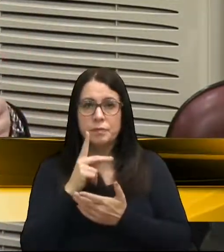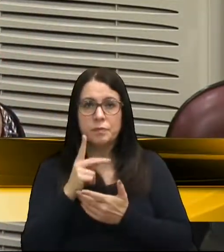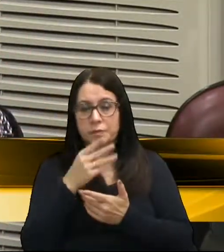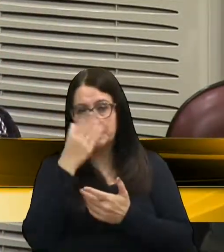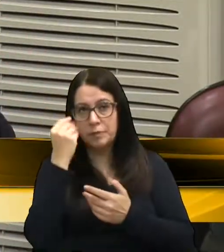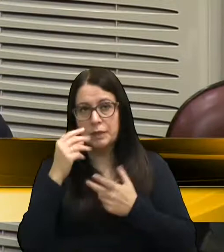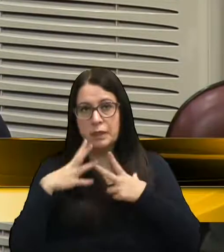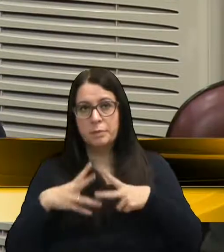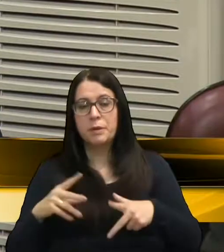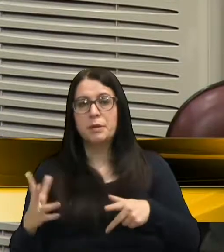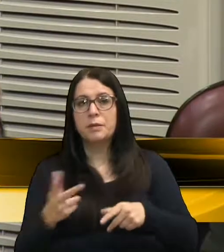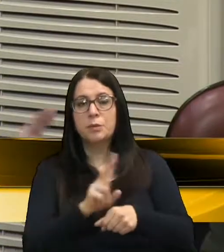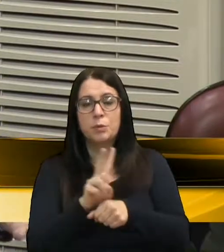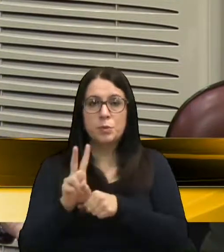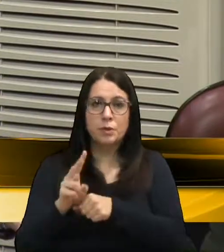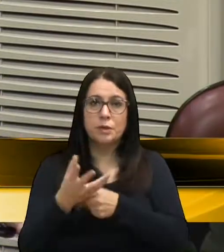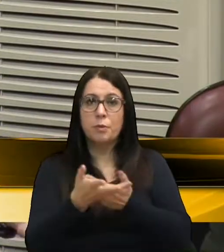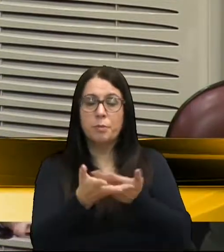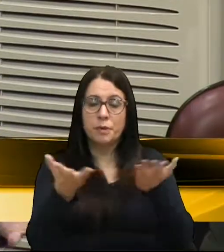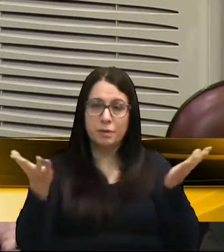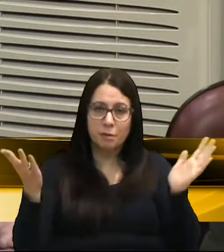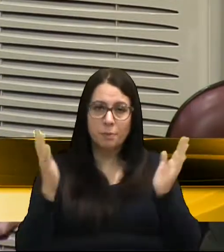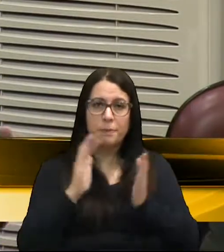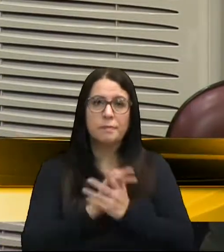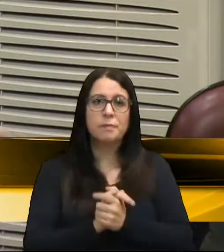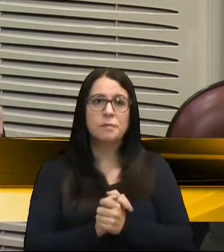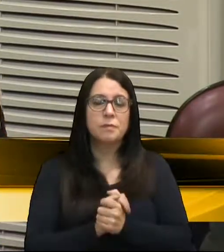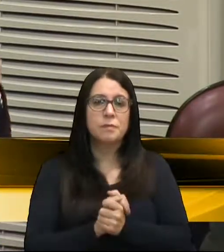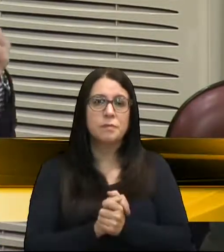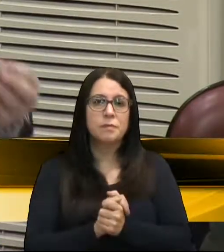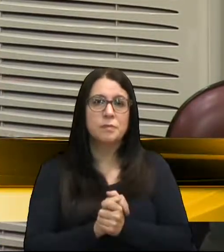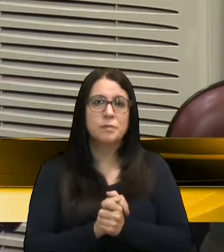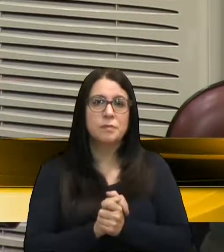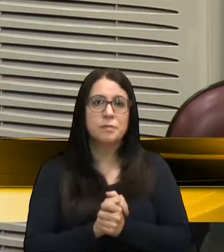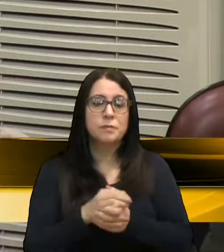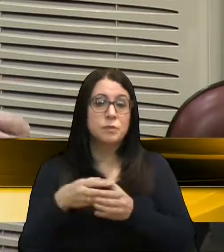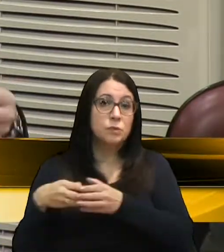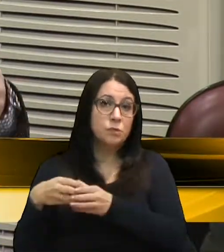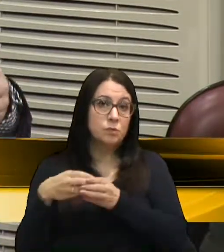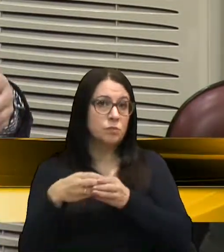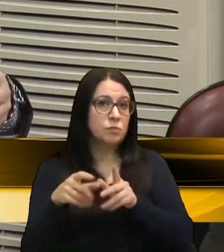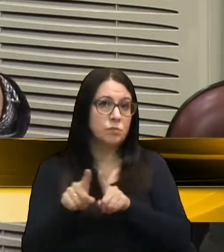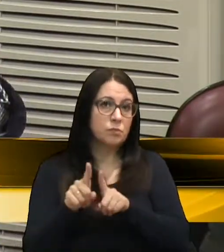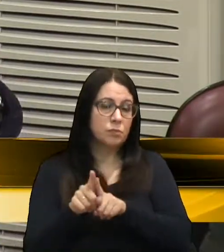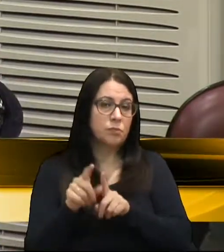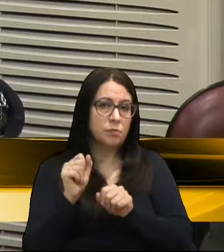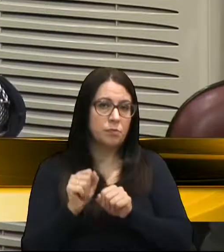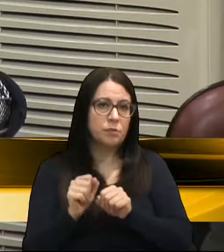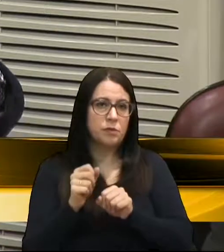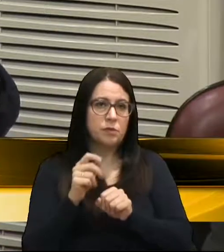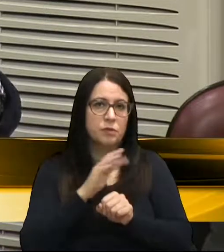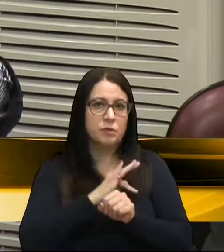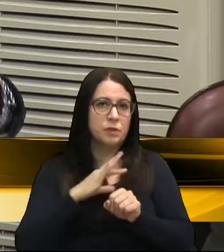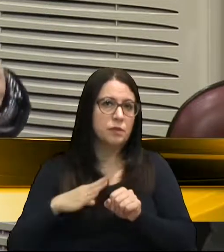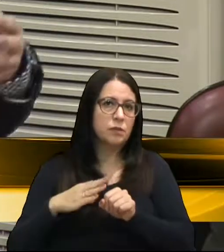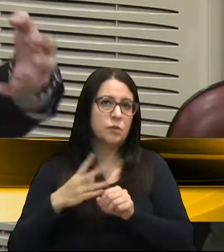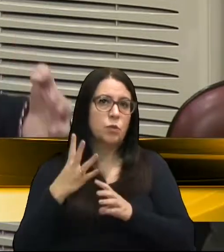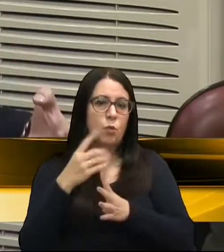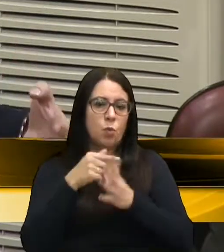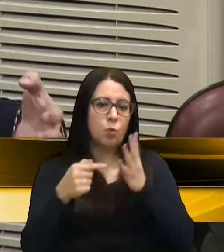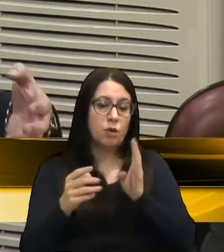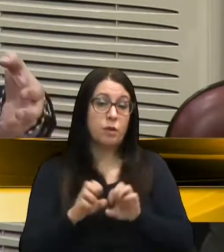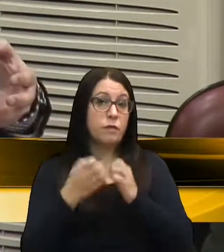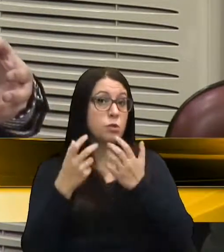a limpeza e preservação da questão ambiental, né? A questão do turismo, que isso pode virar, como o vereador Cassina disse, são 4 eventos no